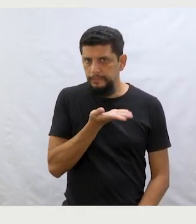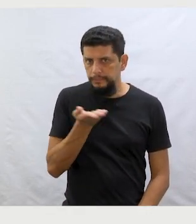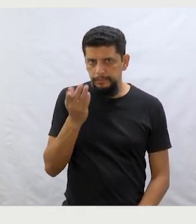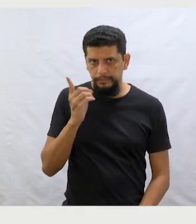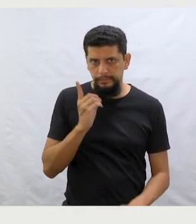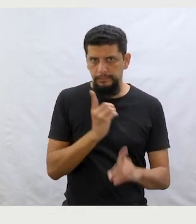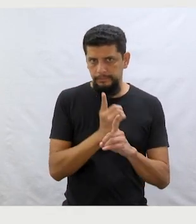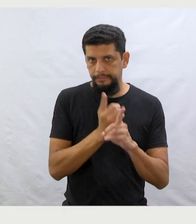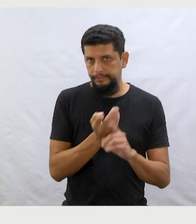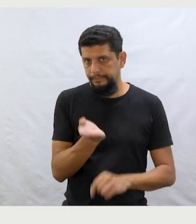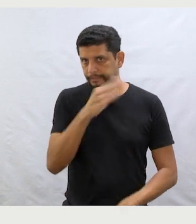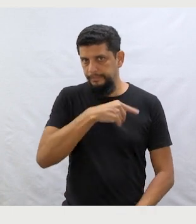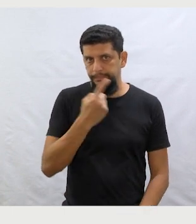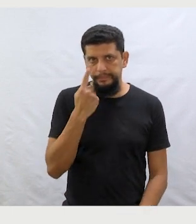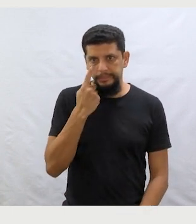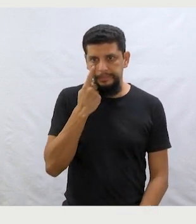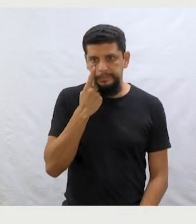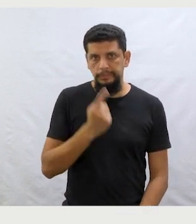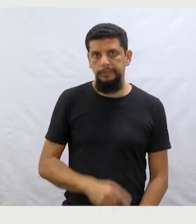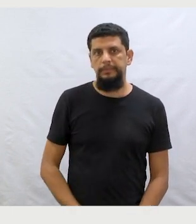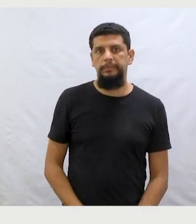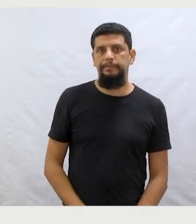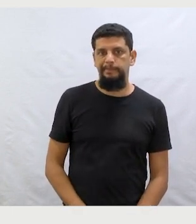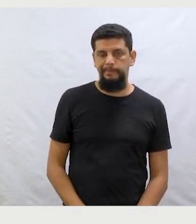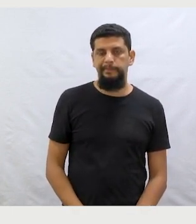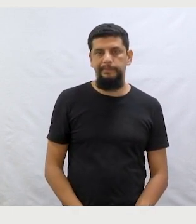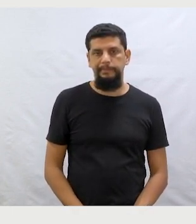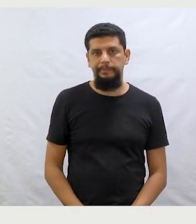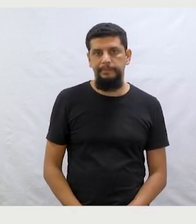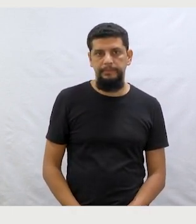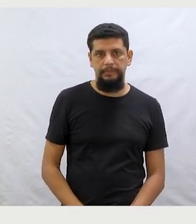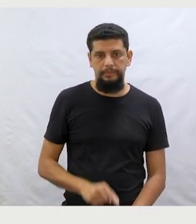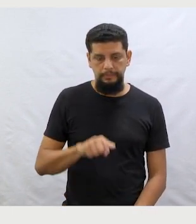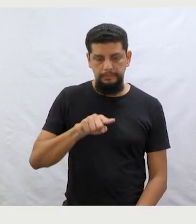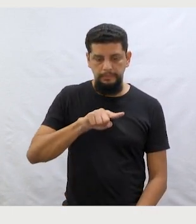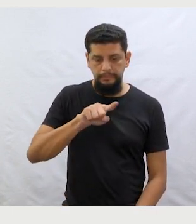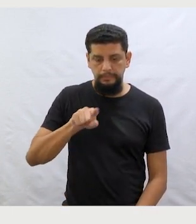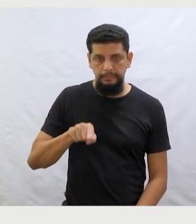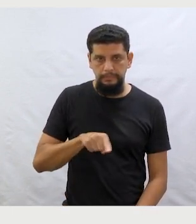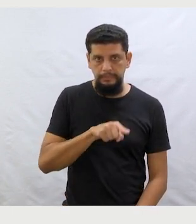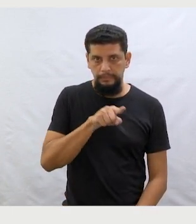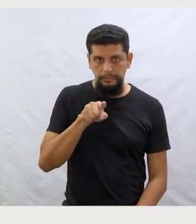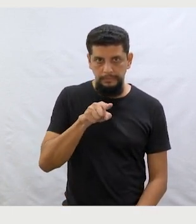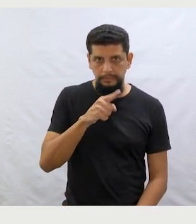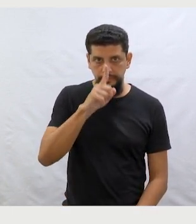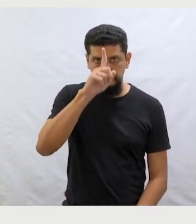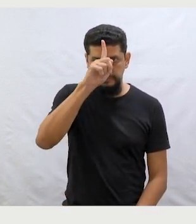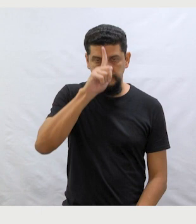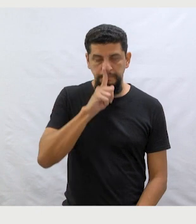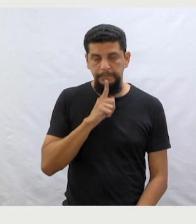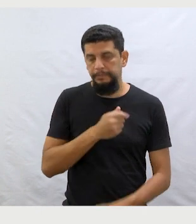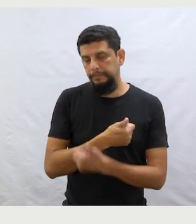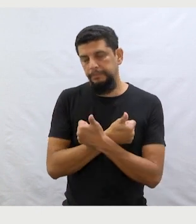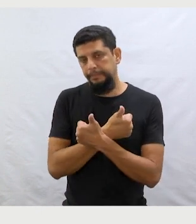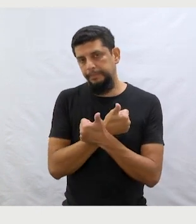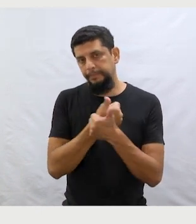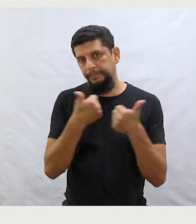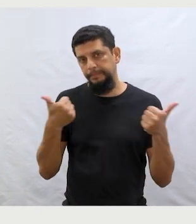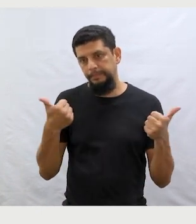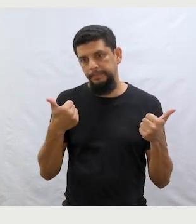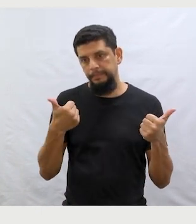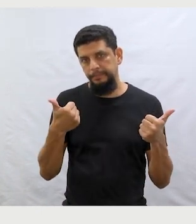Já achou? Vamos lá? Olhe ele aqui. Muito bem. Isso,